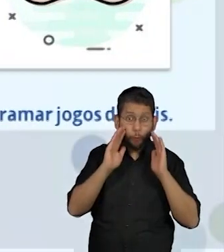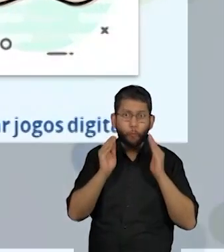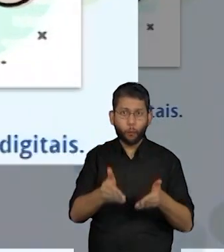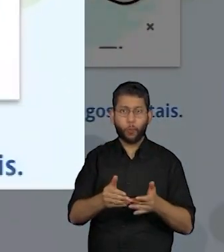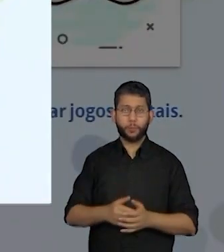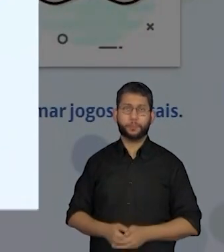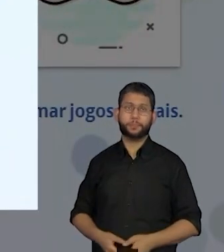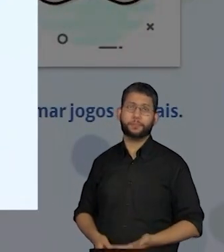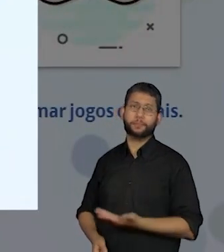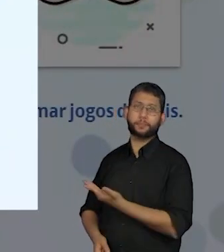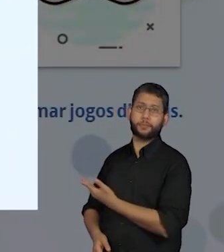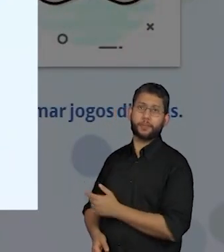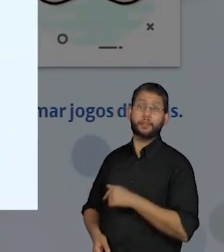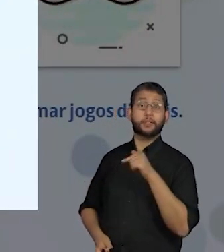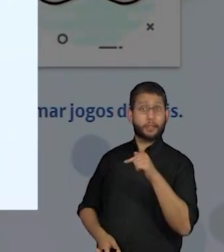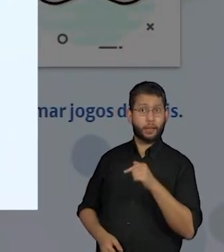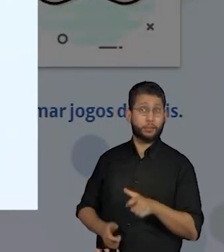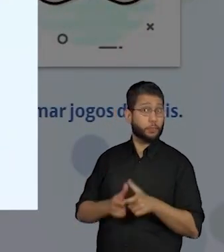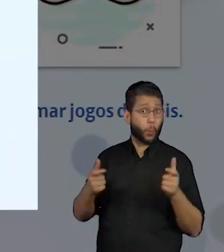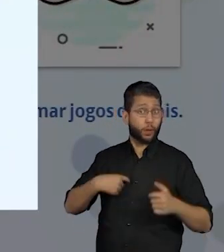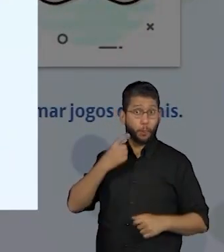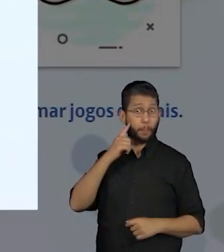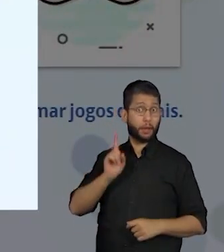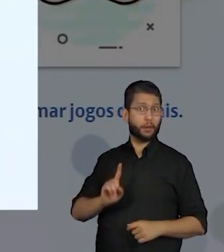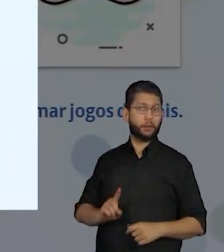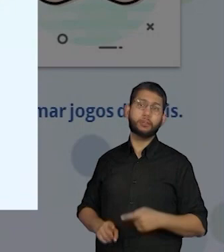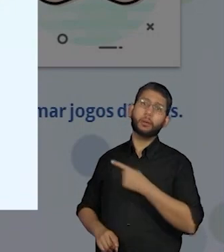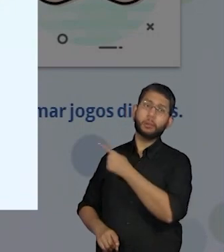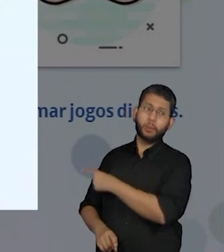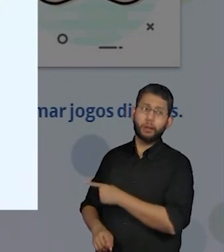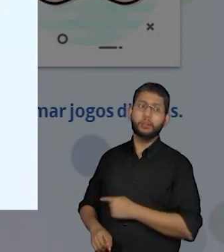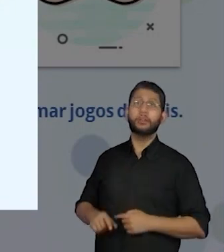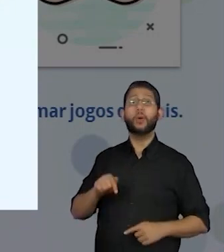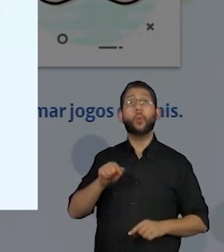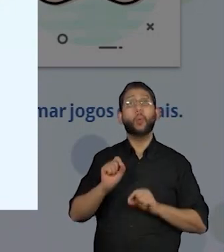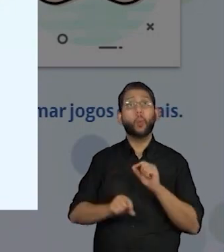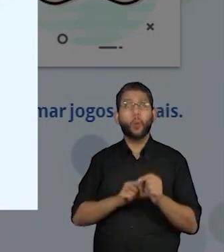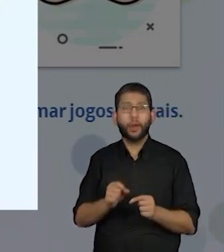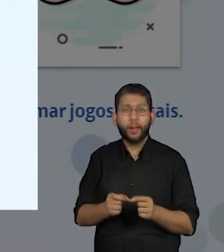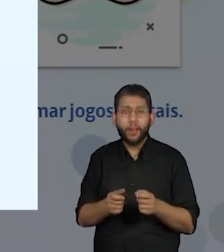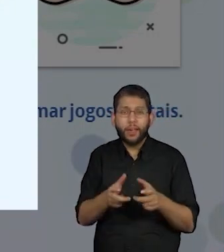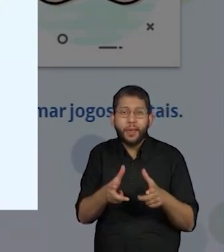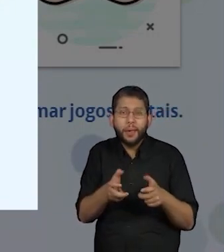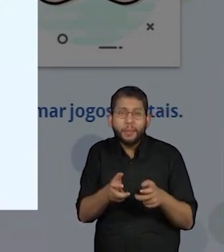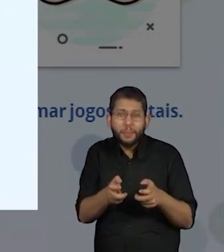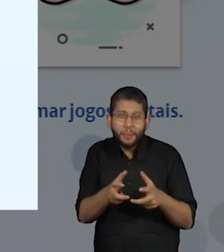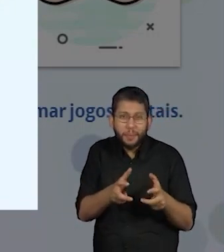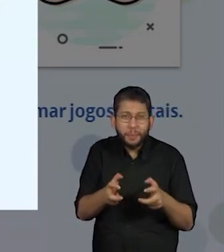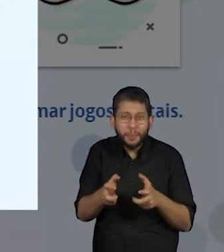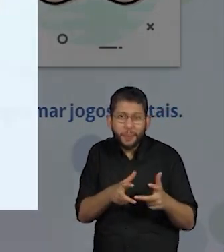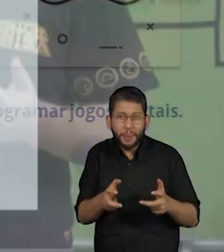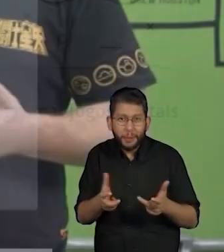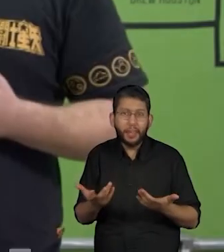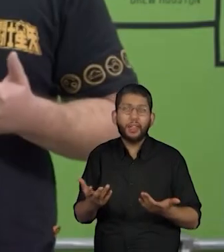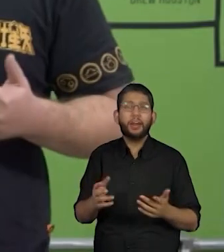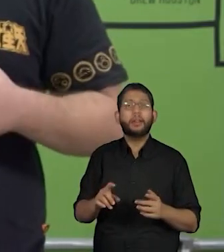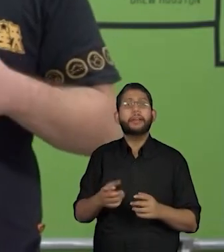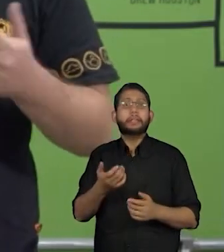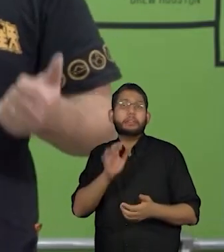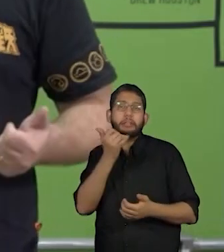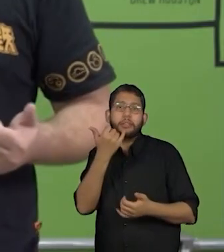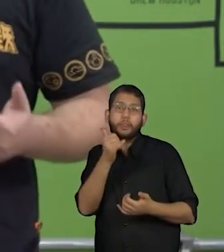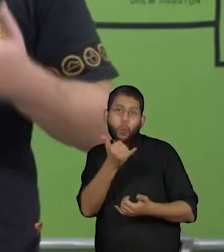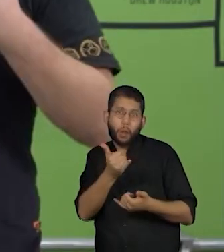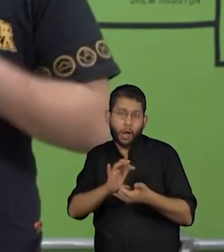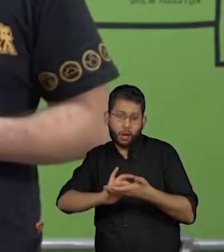essa relação aqui que muitas vezes a gente não se dá conta é que muitos desses joguinhos de videogame, jogos digitais de celular